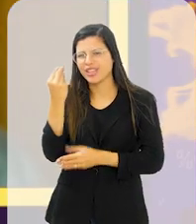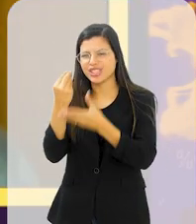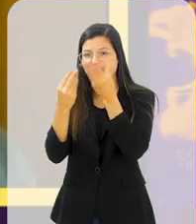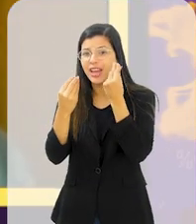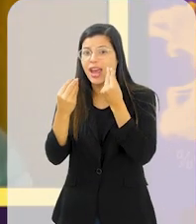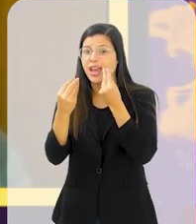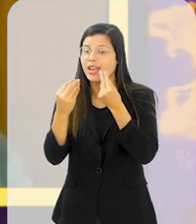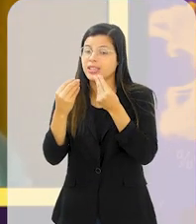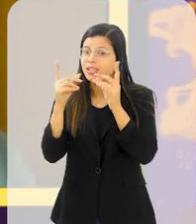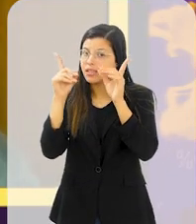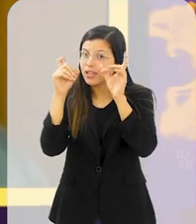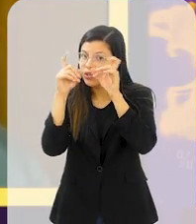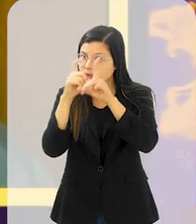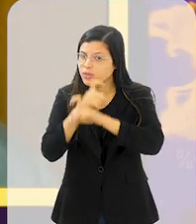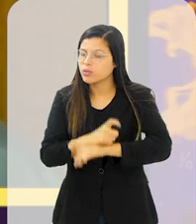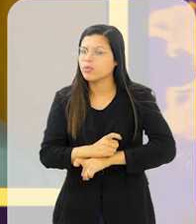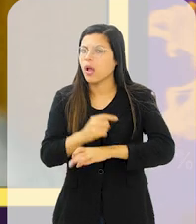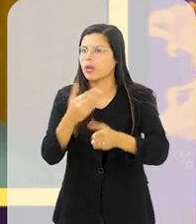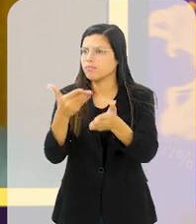quebra-molas que foram